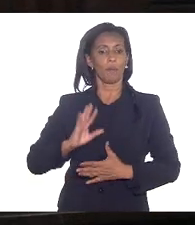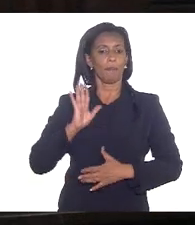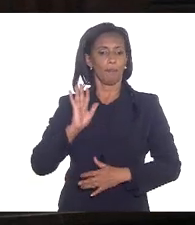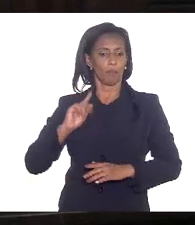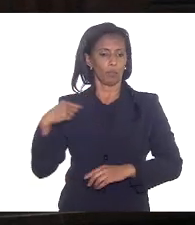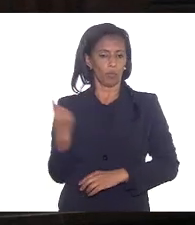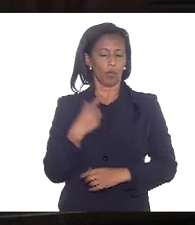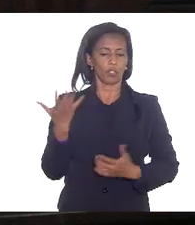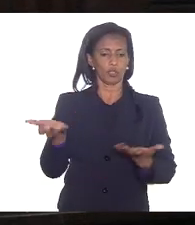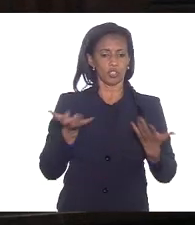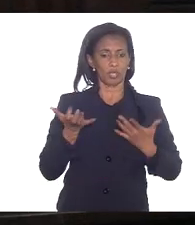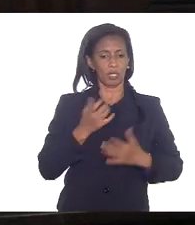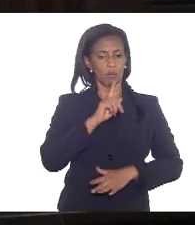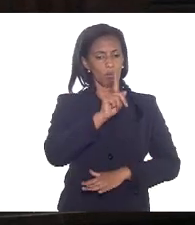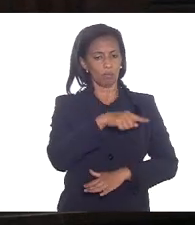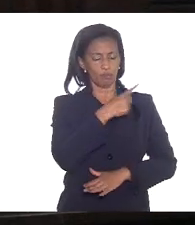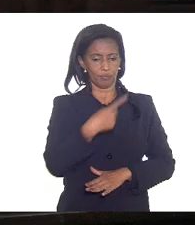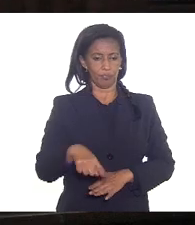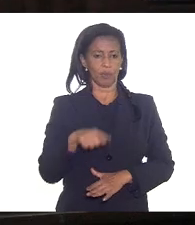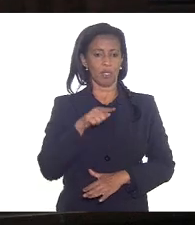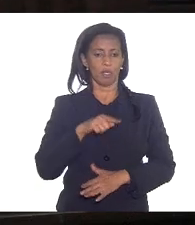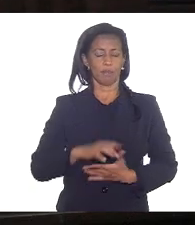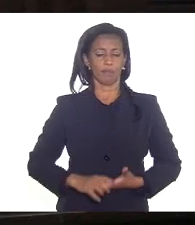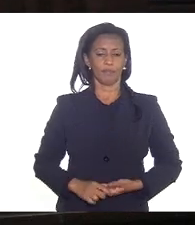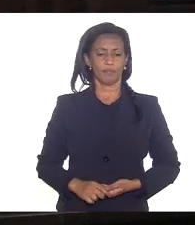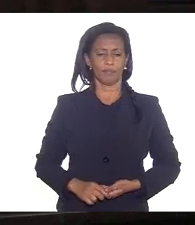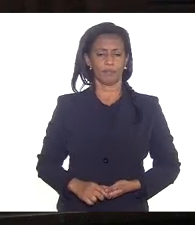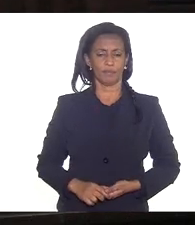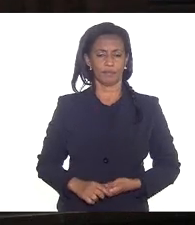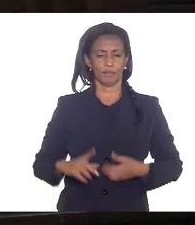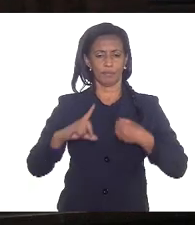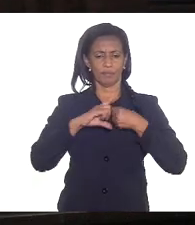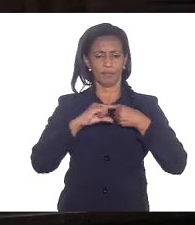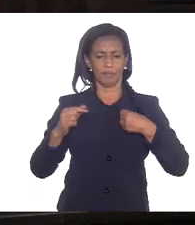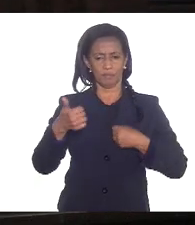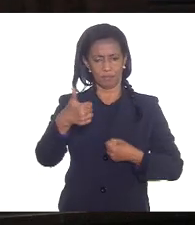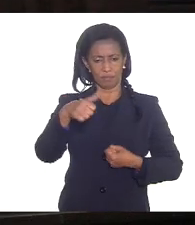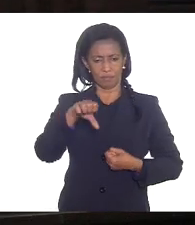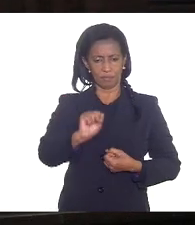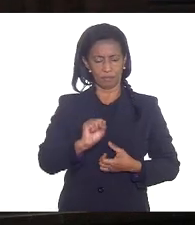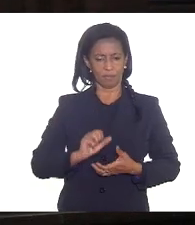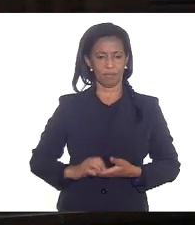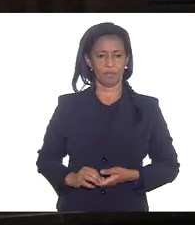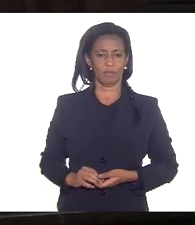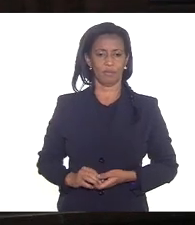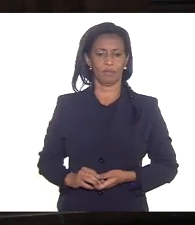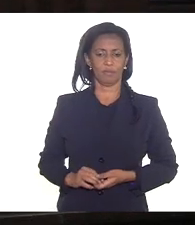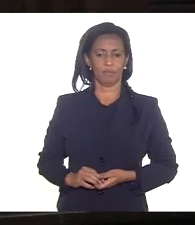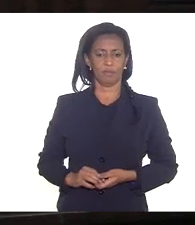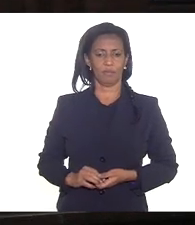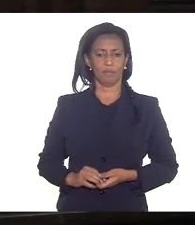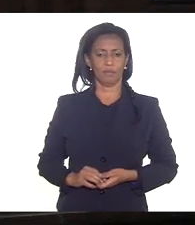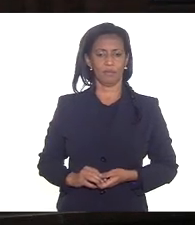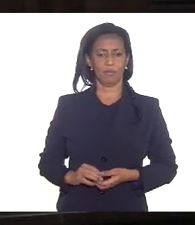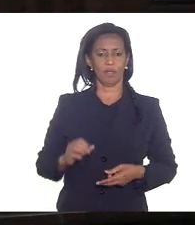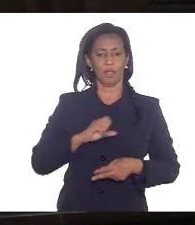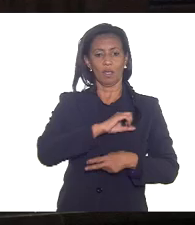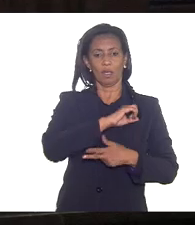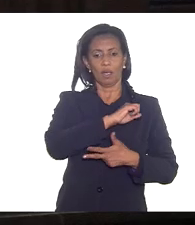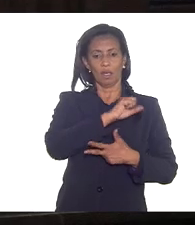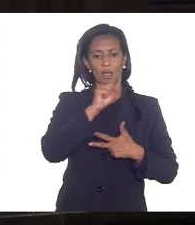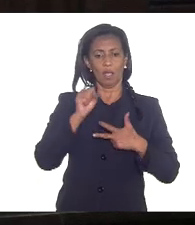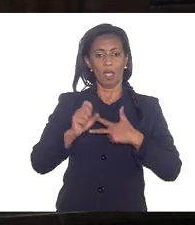nós queremos aqui derrubar esse veto o artigo 18 diz o seguinte o poder executivo